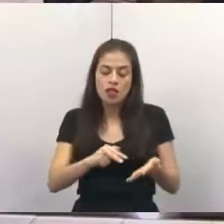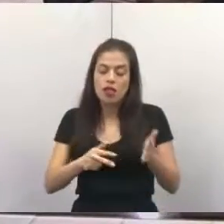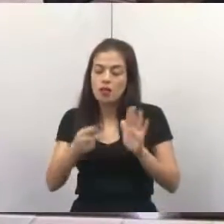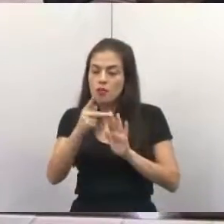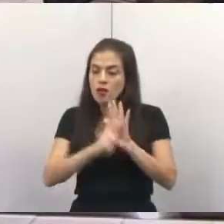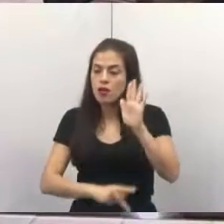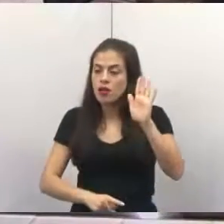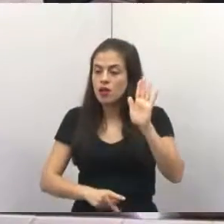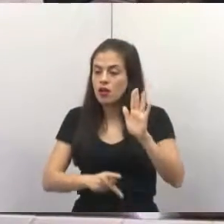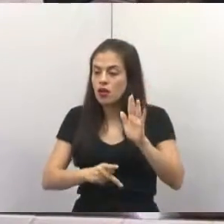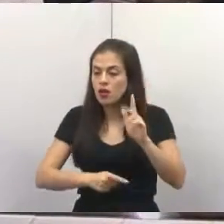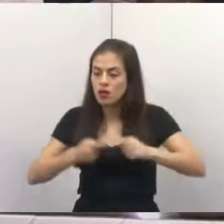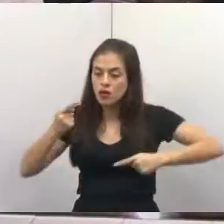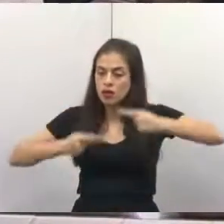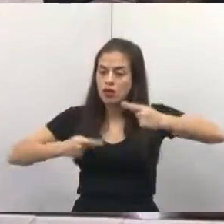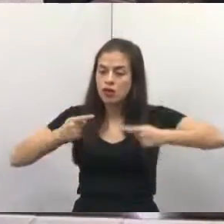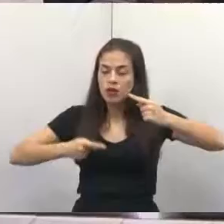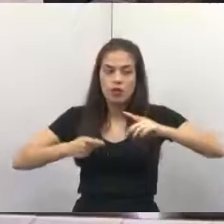projeto continua em discussão.